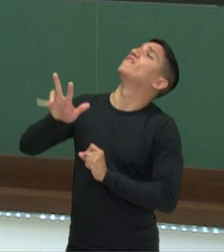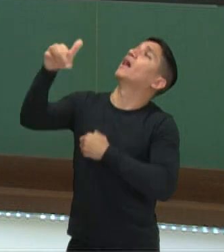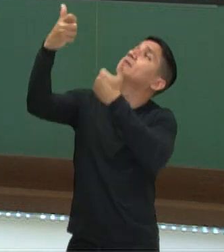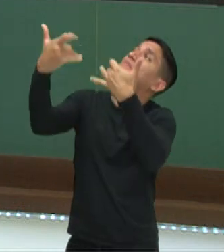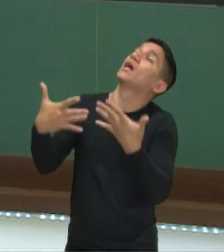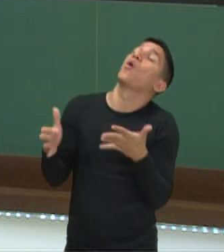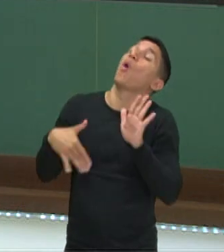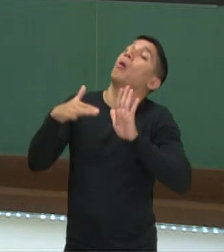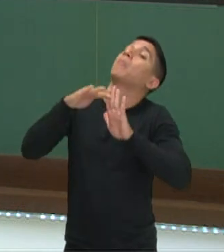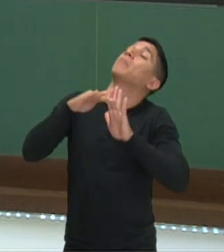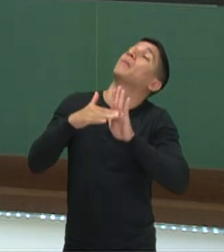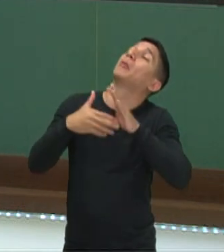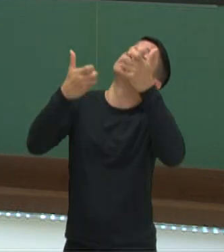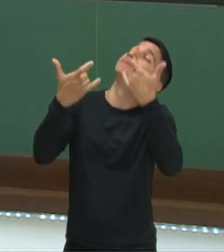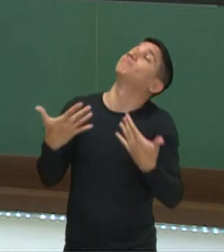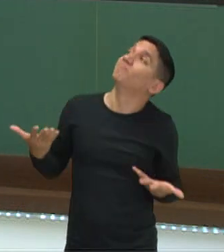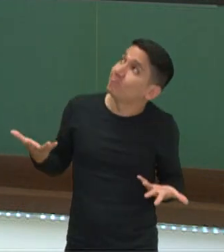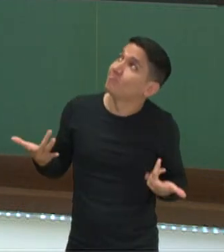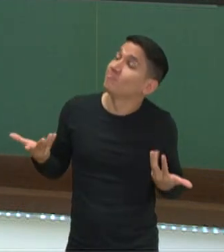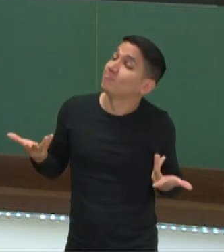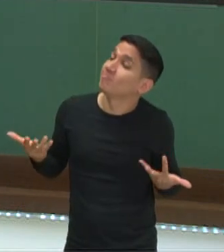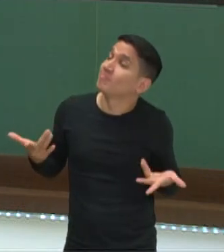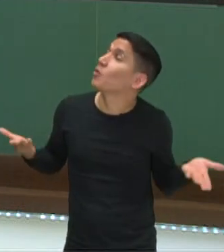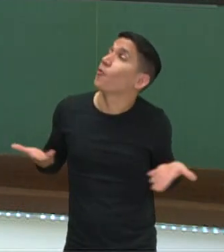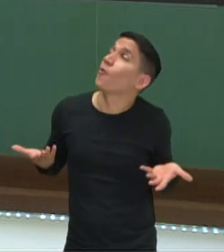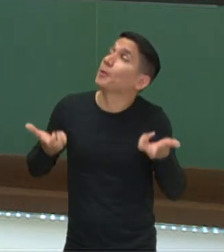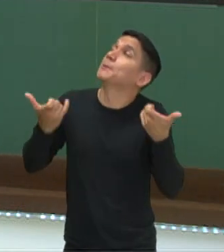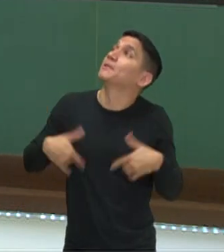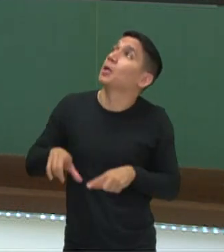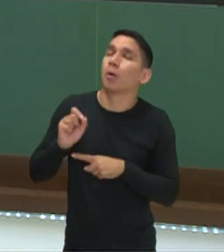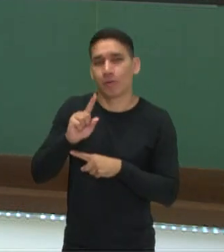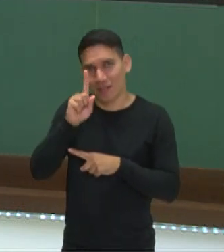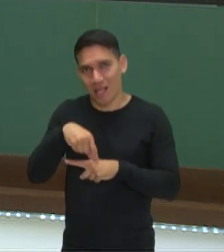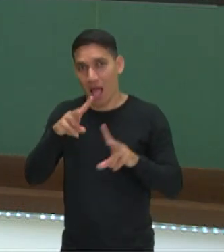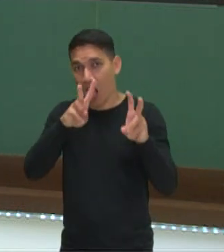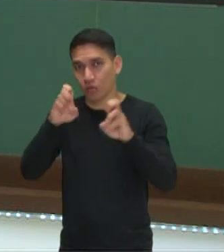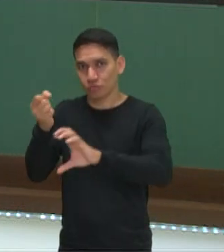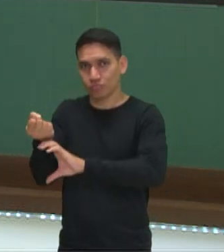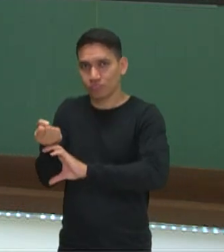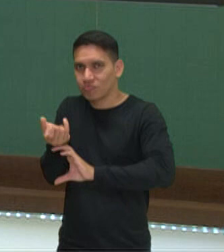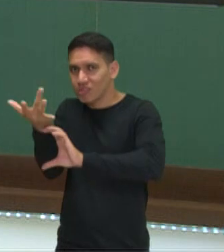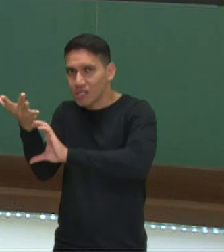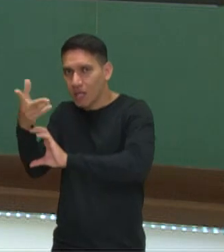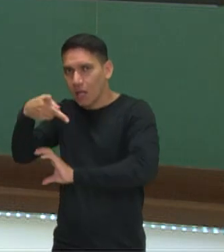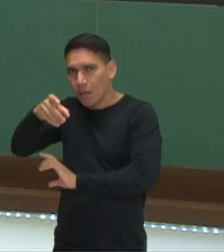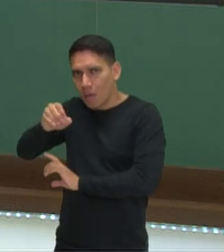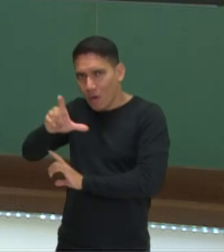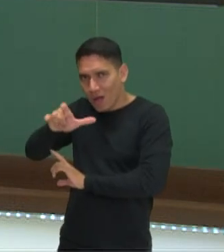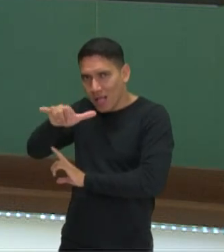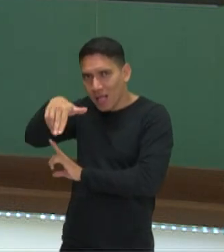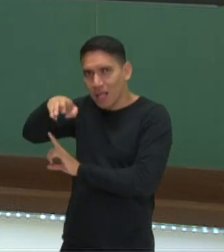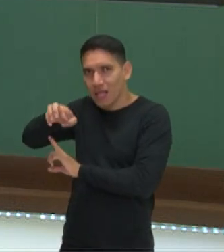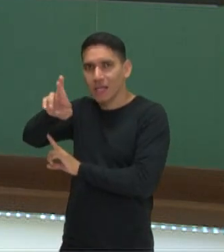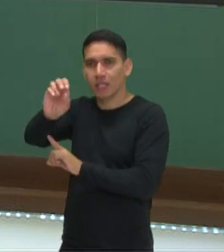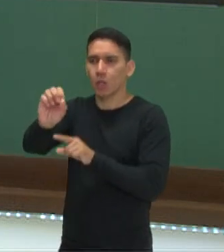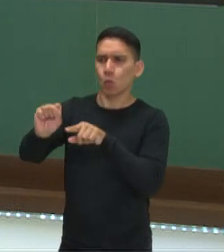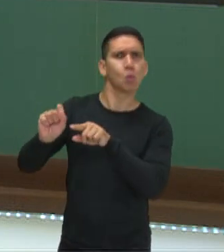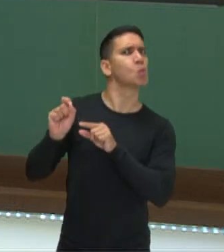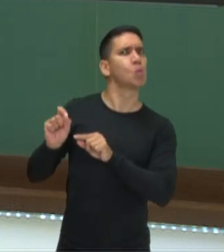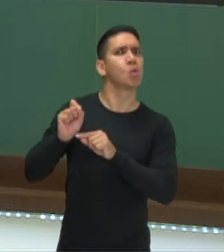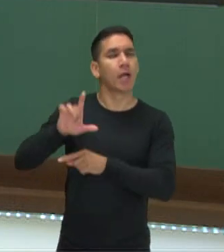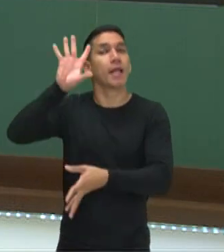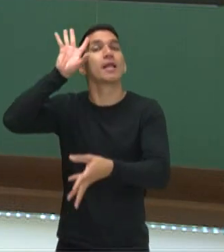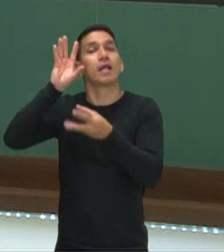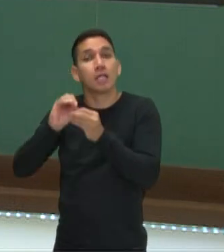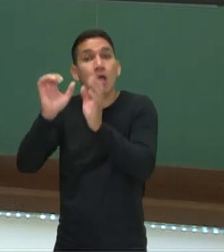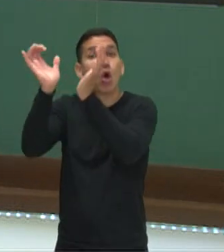o cardápio do dia, professor? O cardápio do dia é polímeros. Polímeros, vamos entender